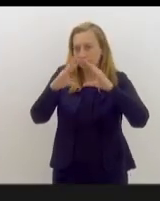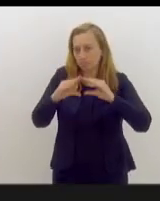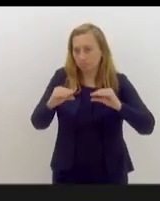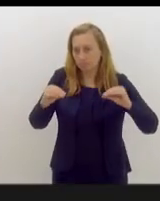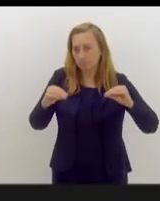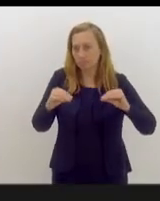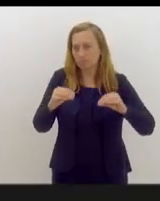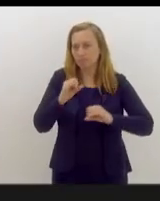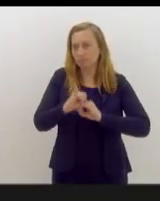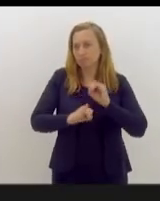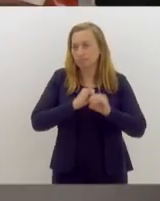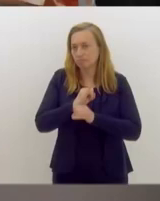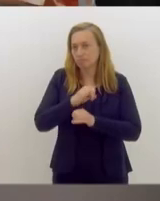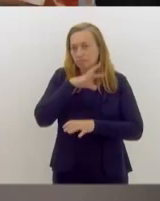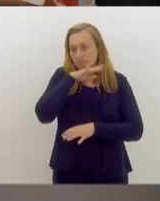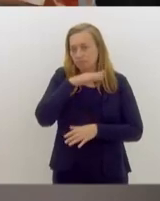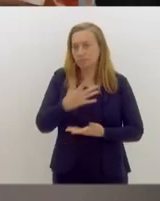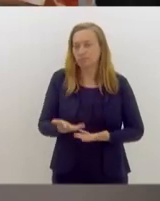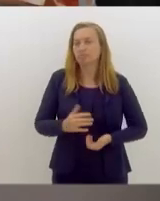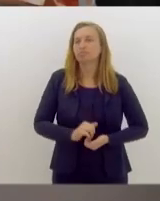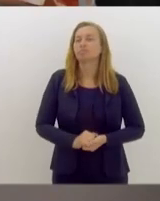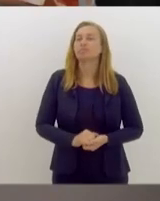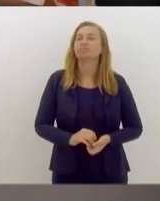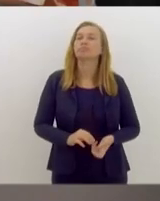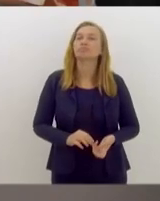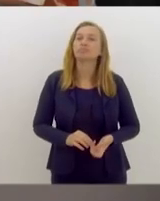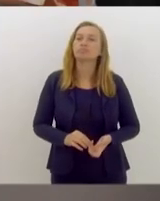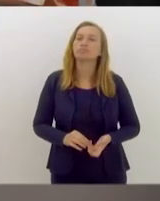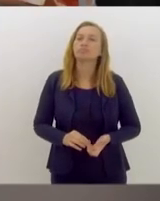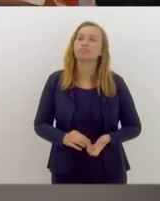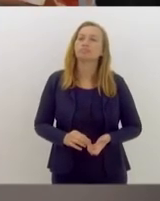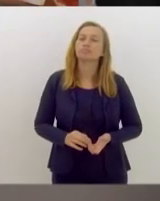algumas interferências que geralmente ocorrem, tá bom, deputado?